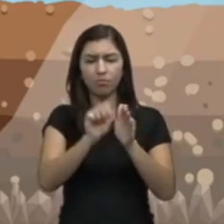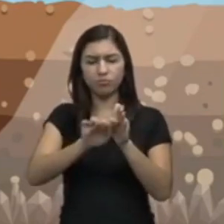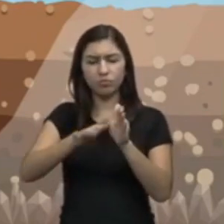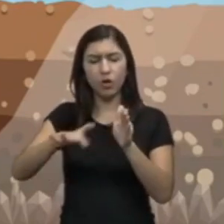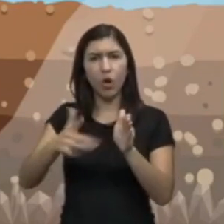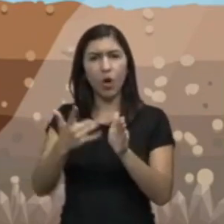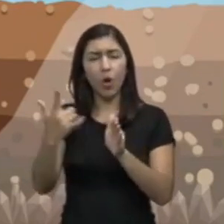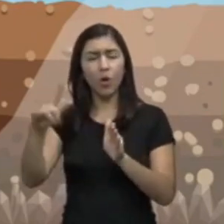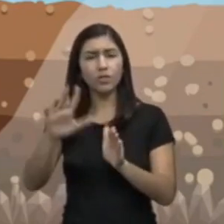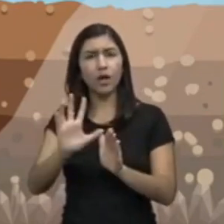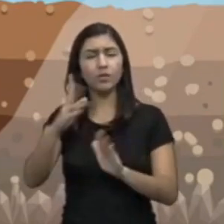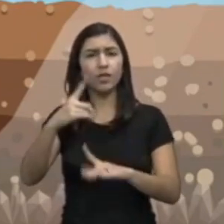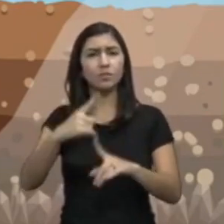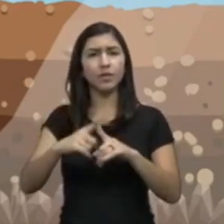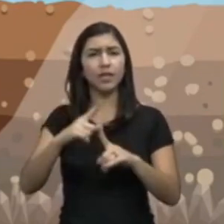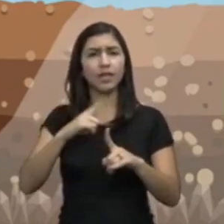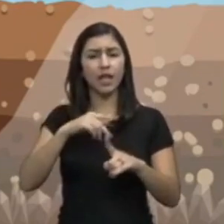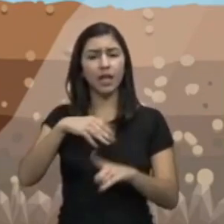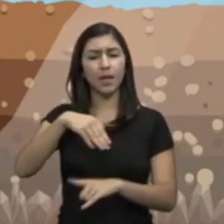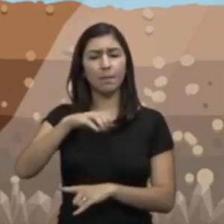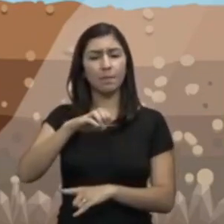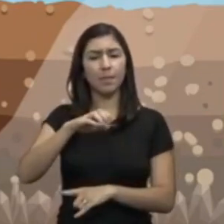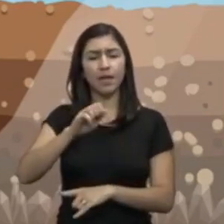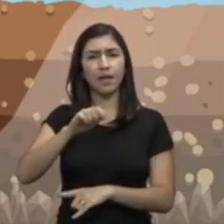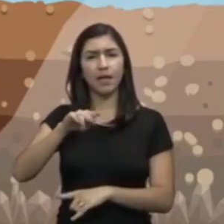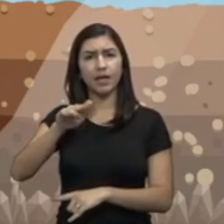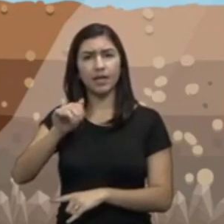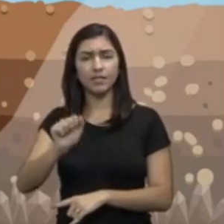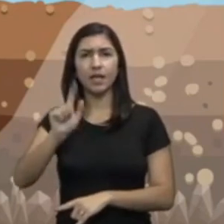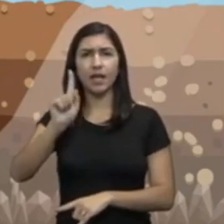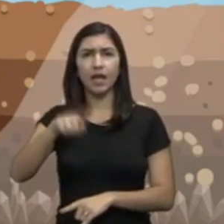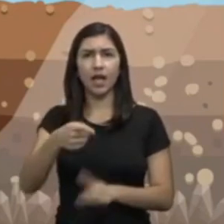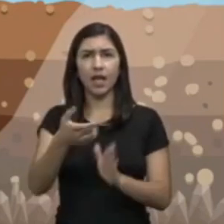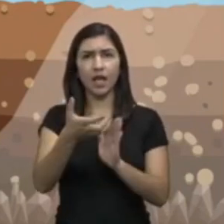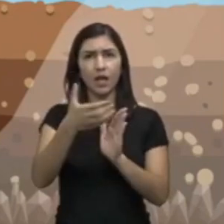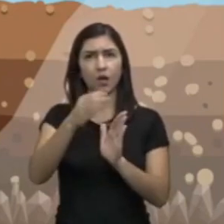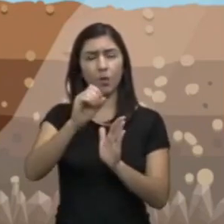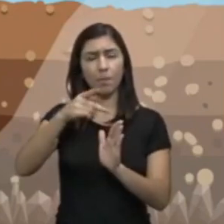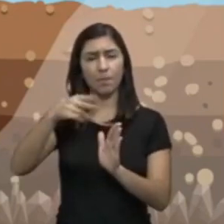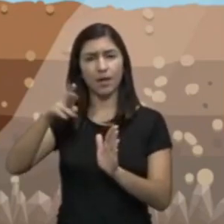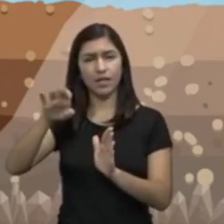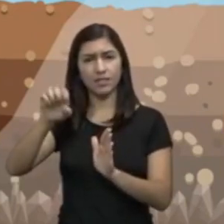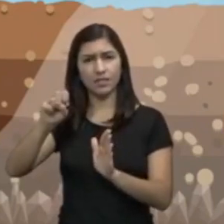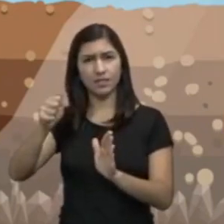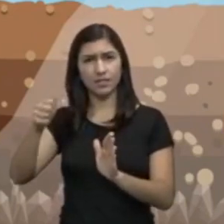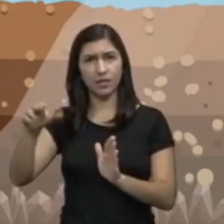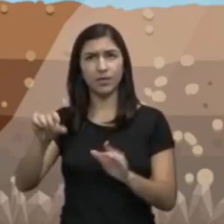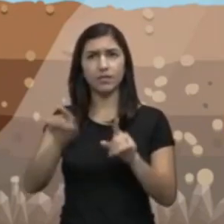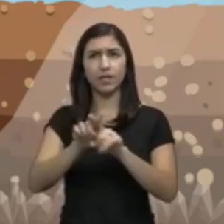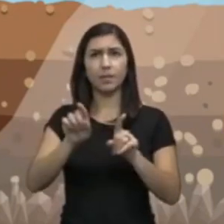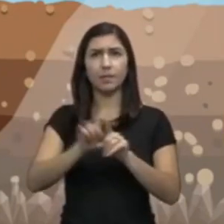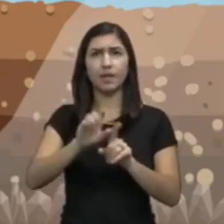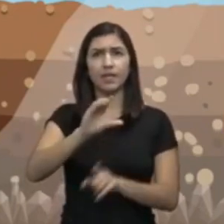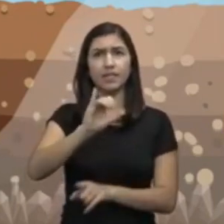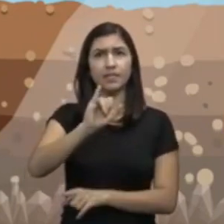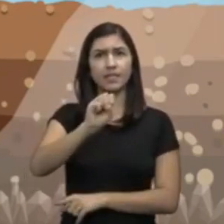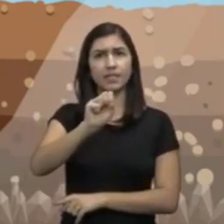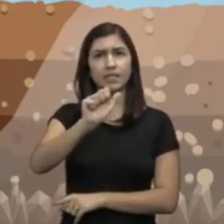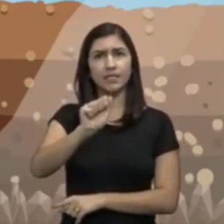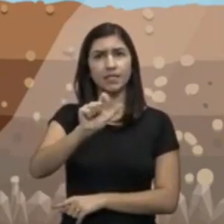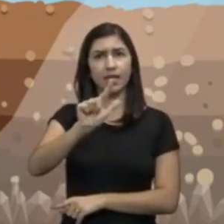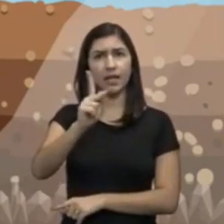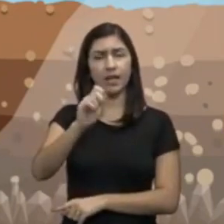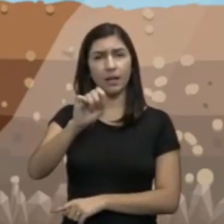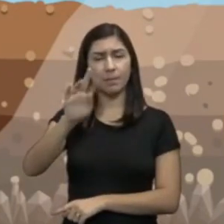Outros são causados por questões mecânicas. É o caso da compressão, da tração e do cisalhamento. Todos